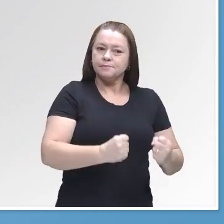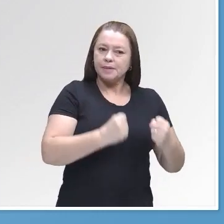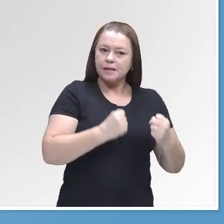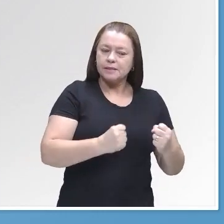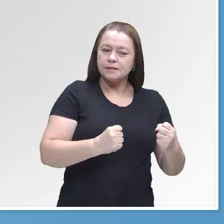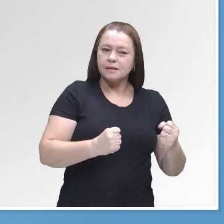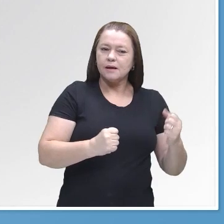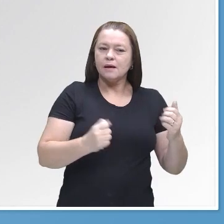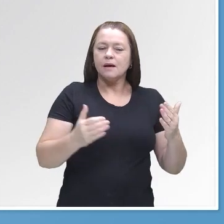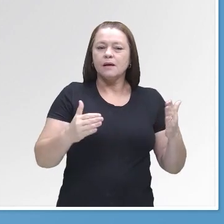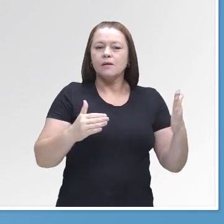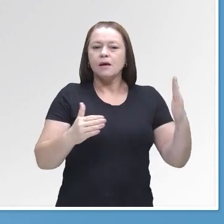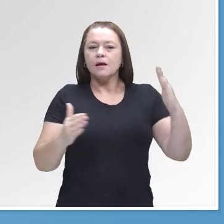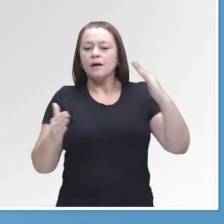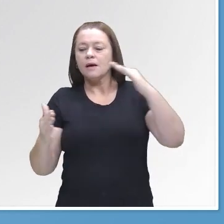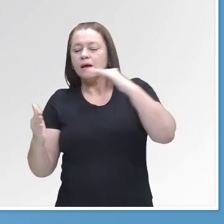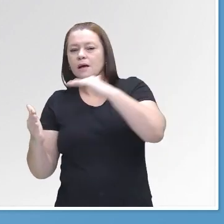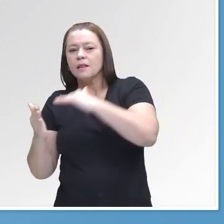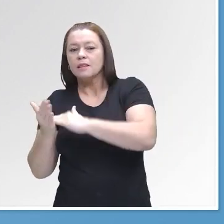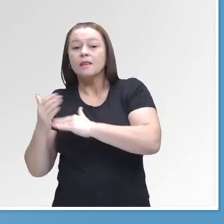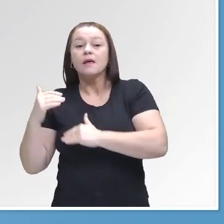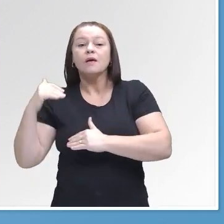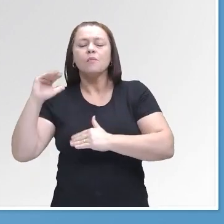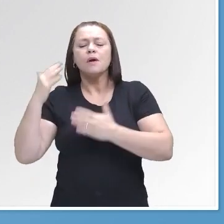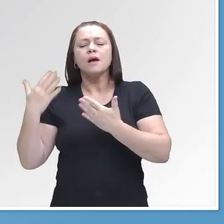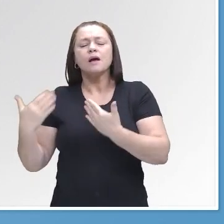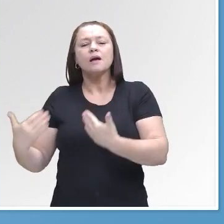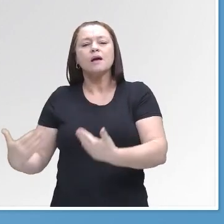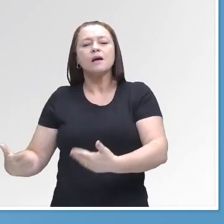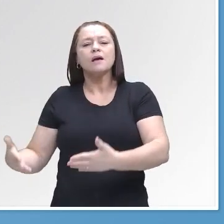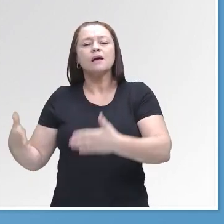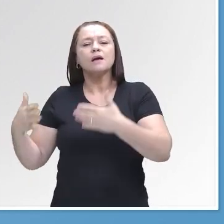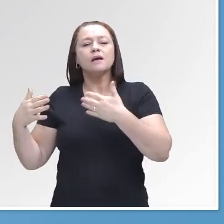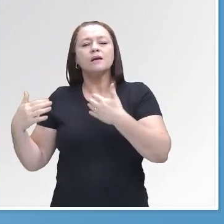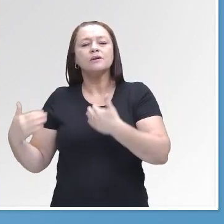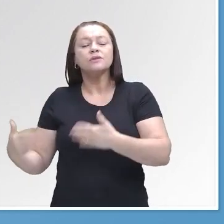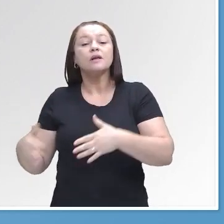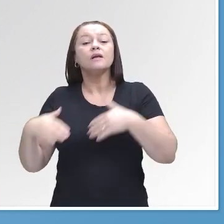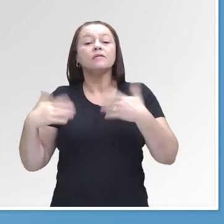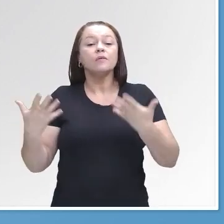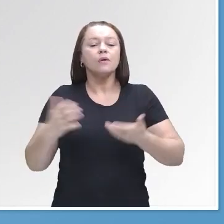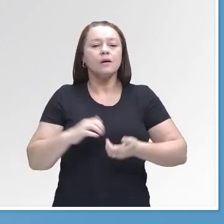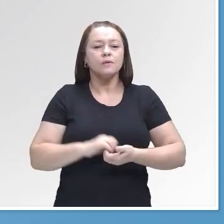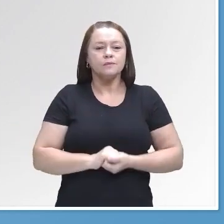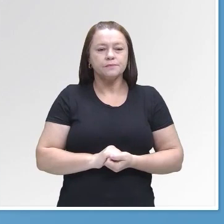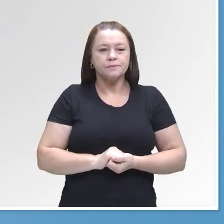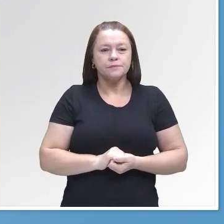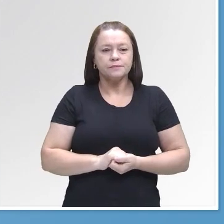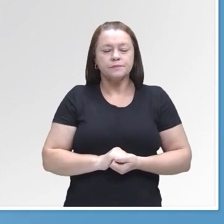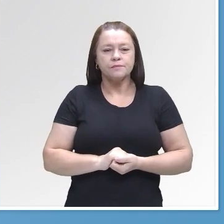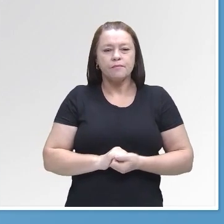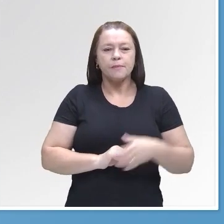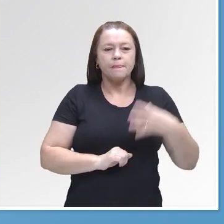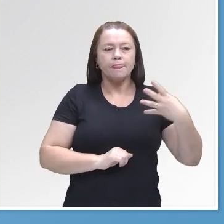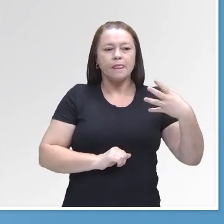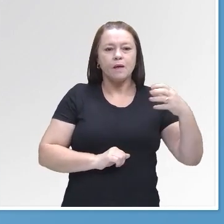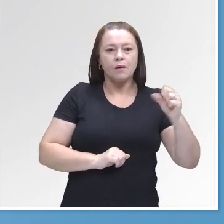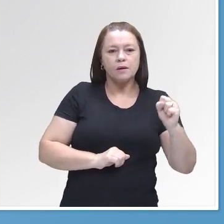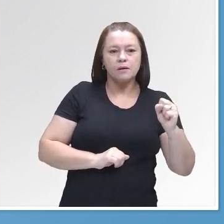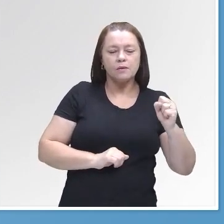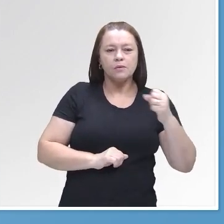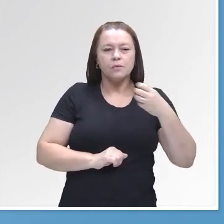tem menor massa corporal. Pedro, 48 quilos. Igor,